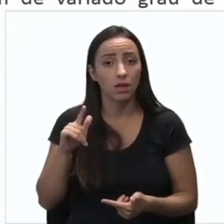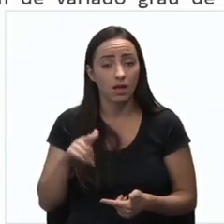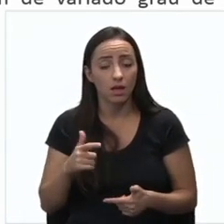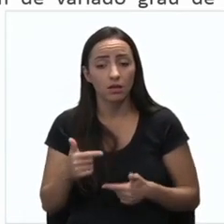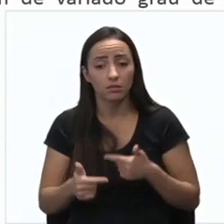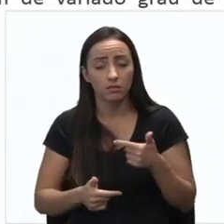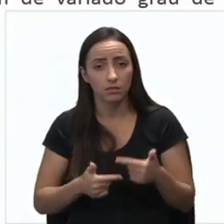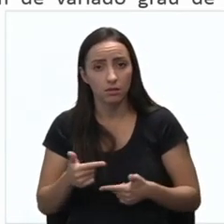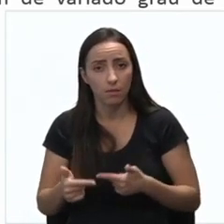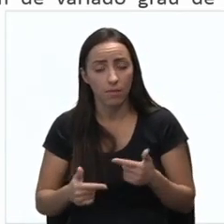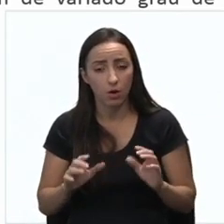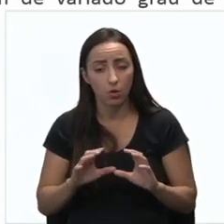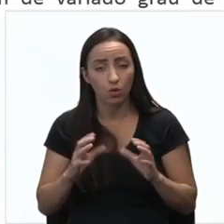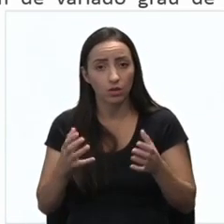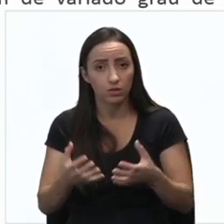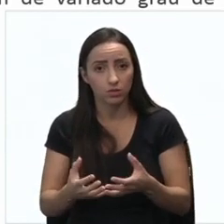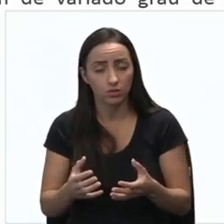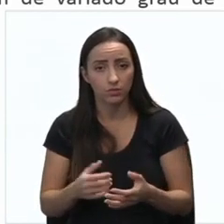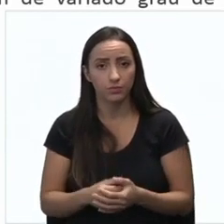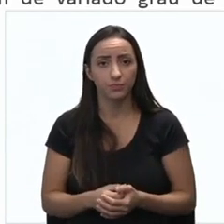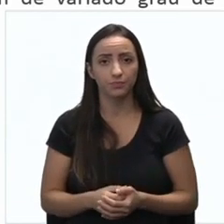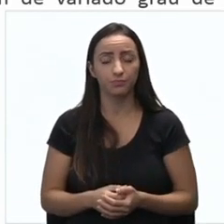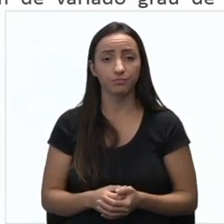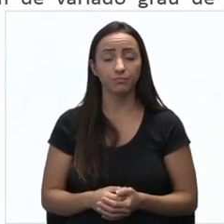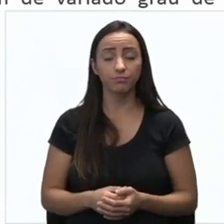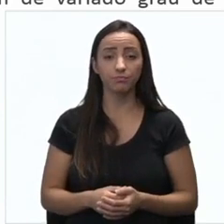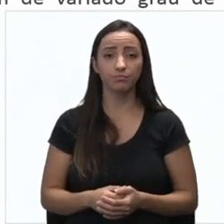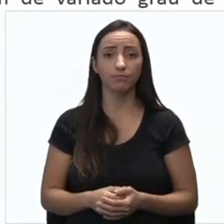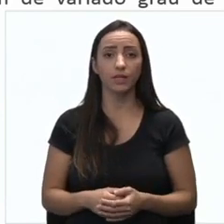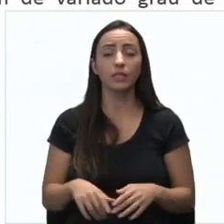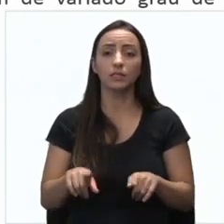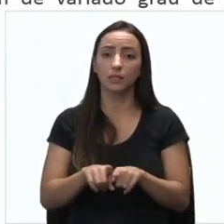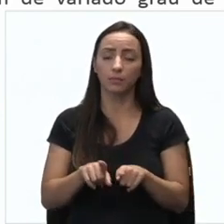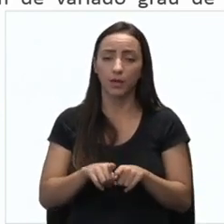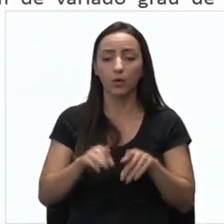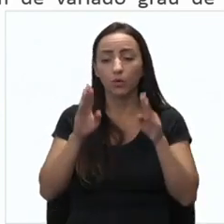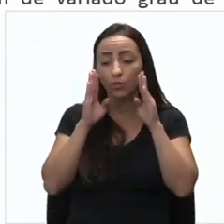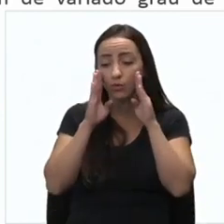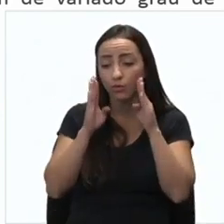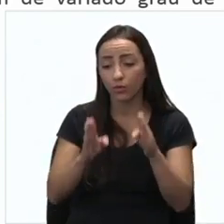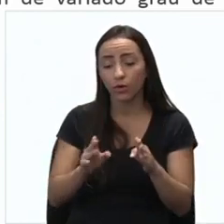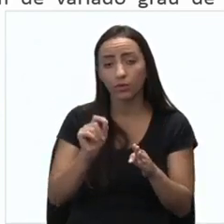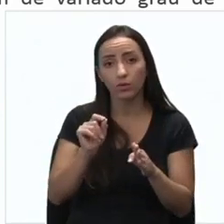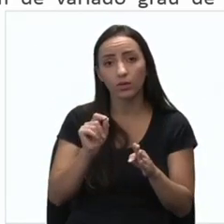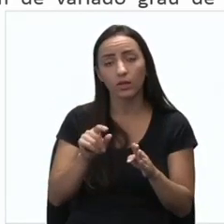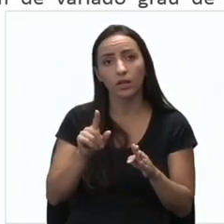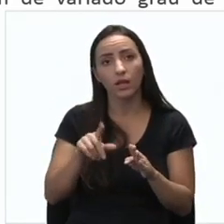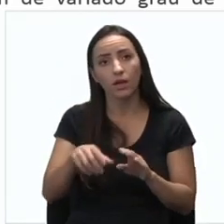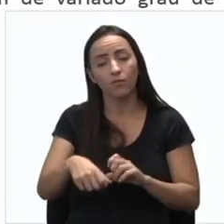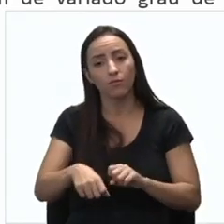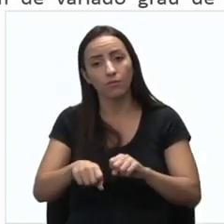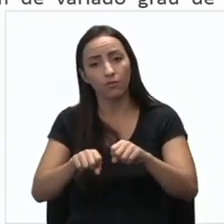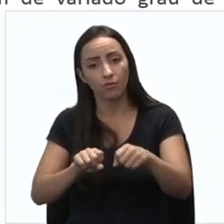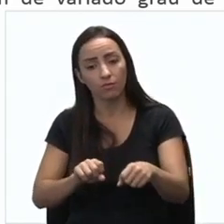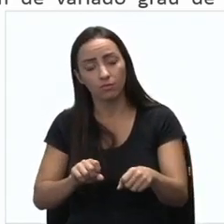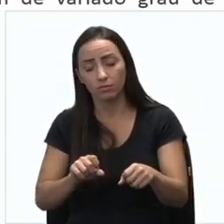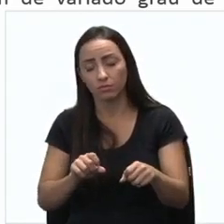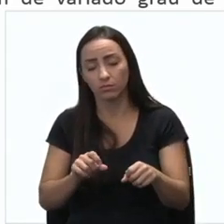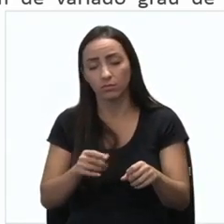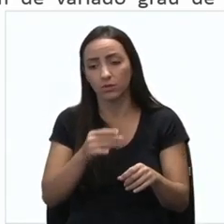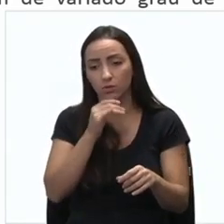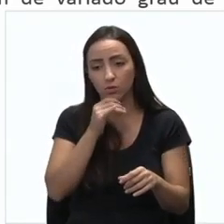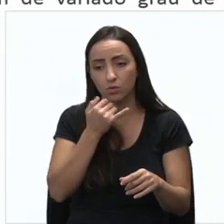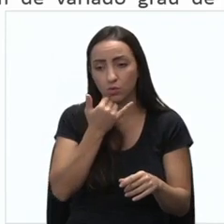trabalho coletivo. Coletivo e de preferência voltado aí para a formação de